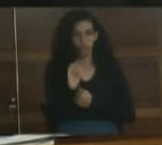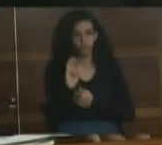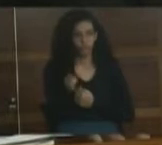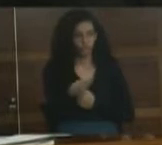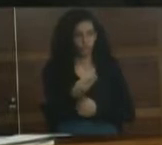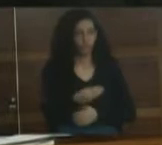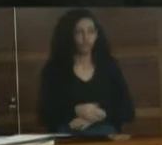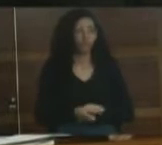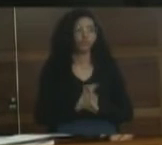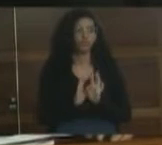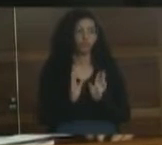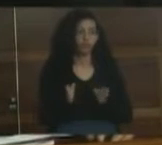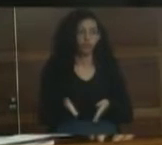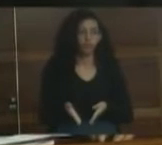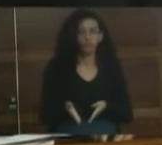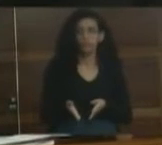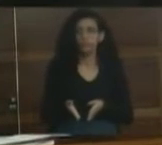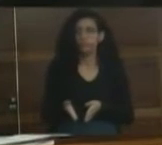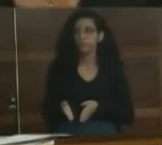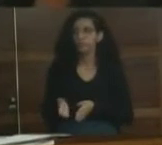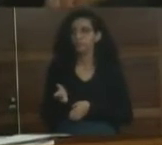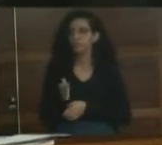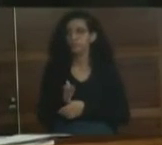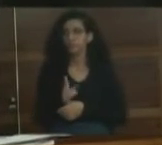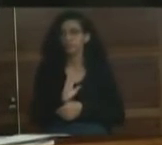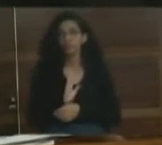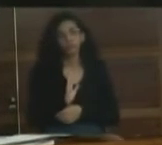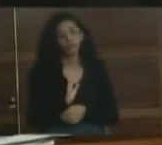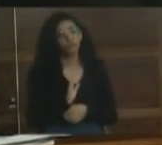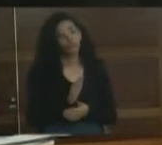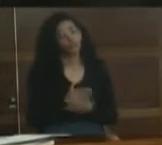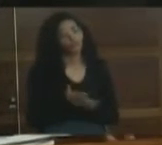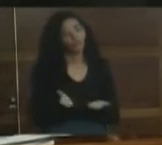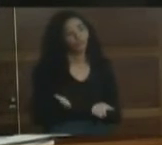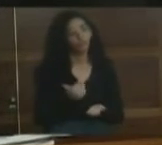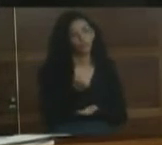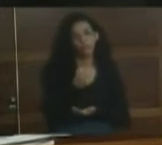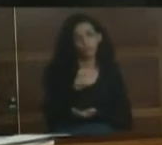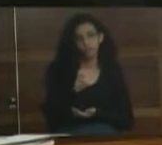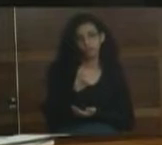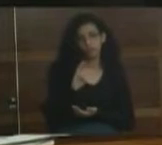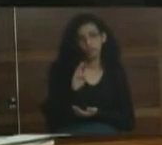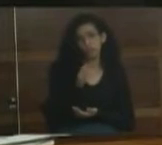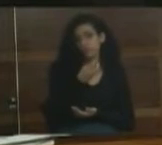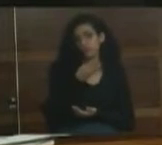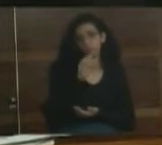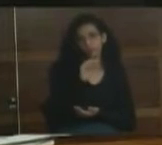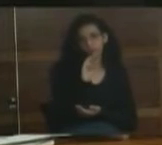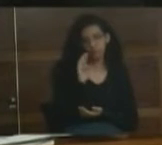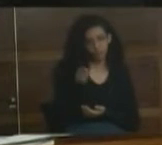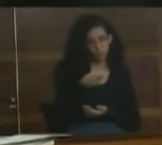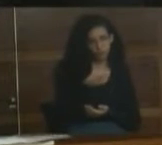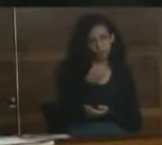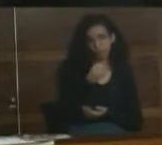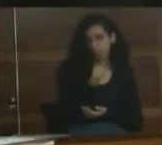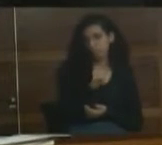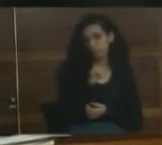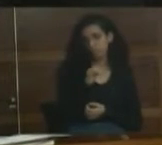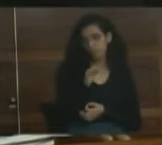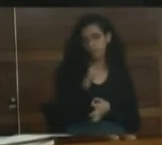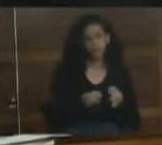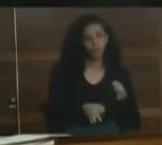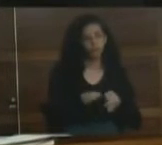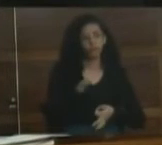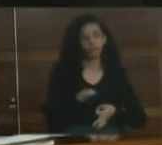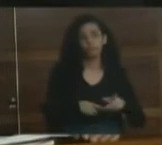então hoje nós já estamos deixando de arrecadar janeiro fevereiro 30 milhões e se não ganha na